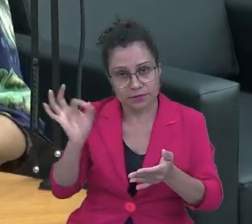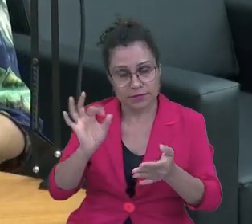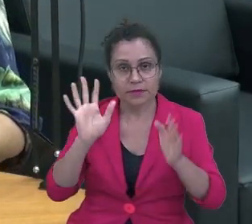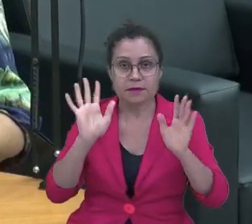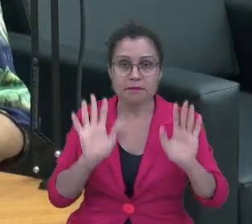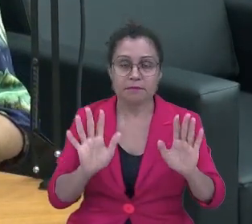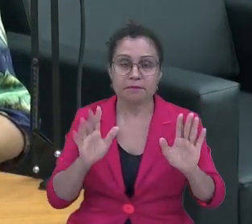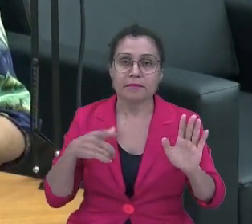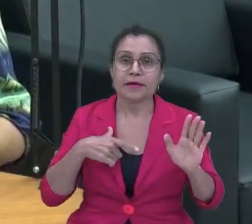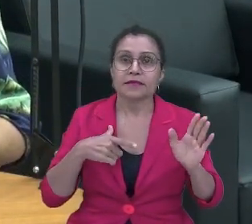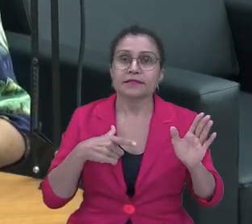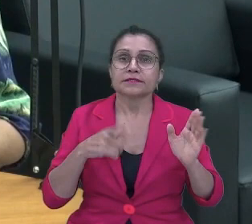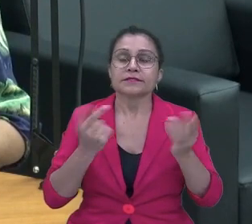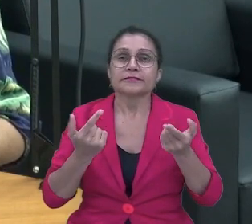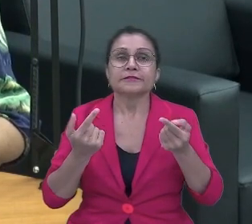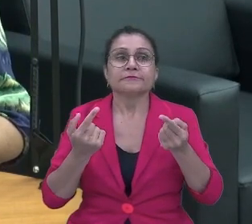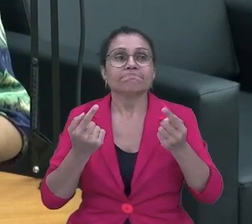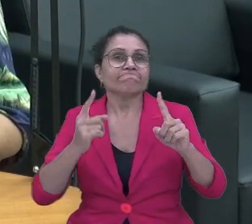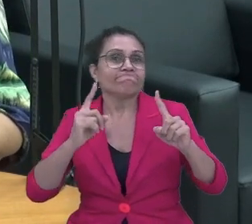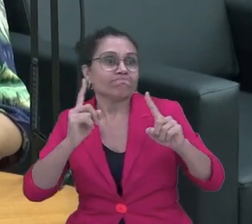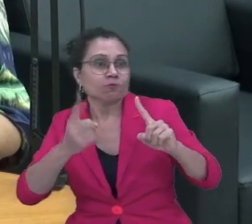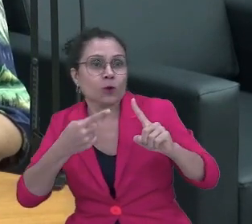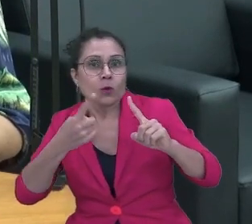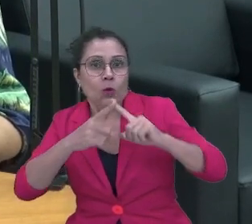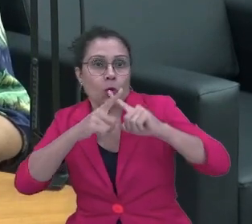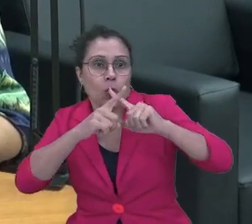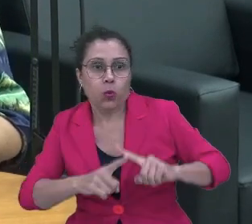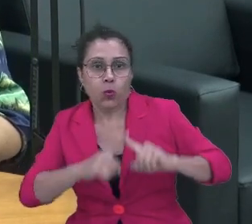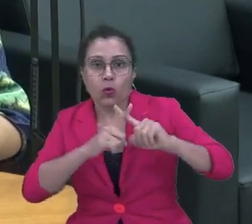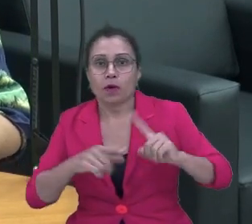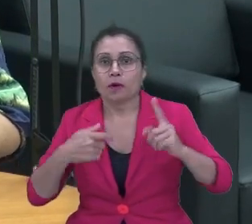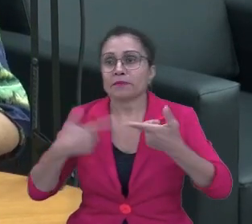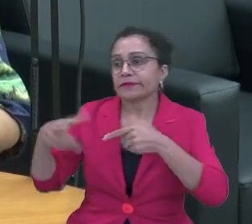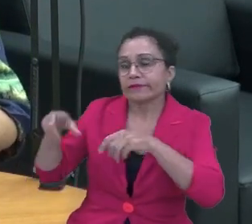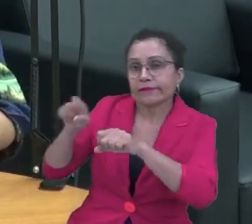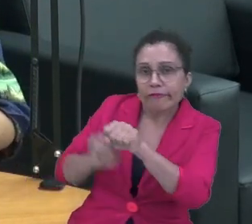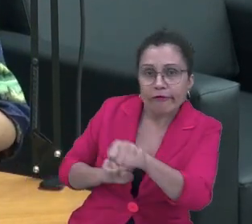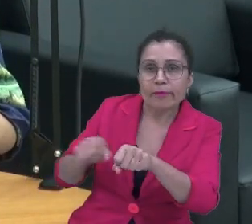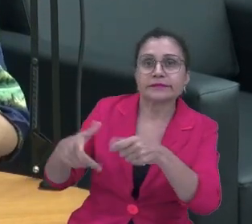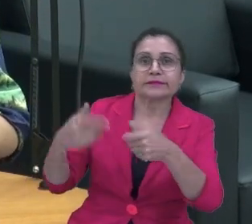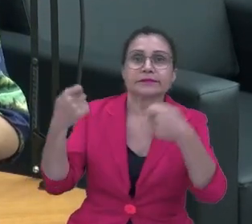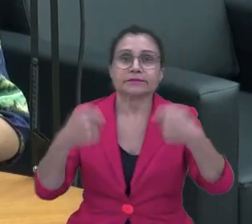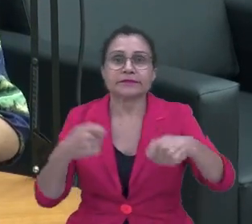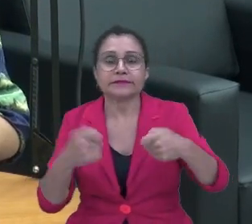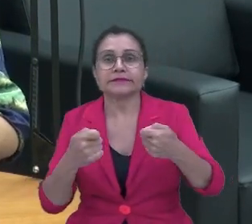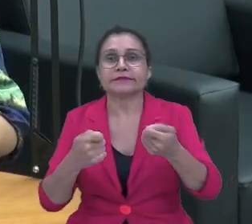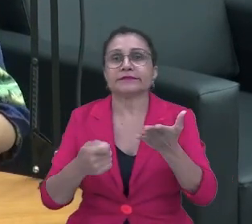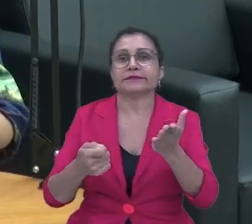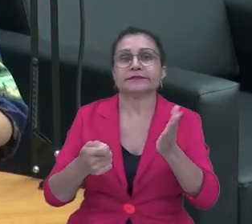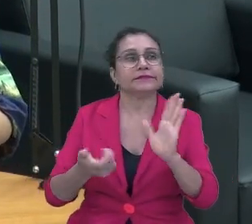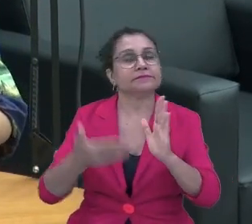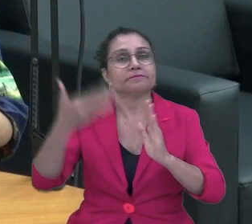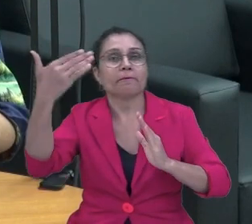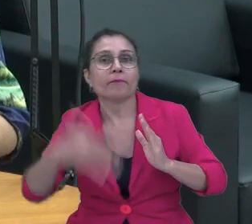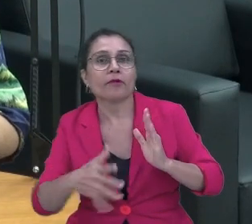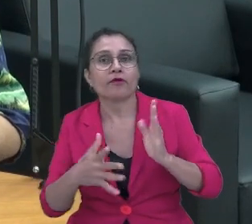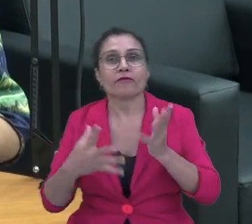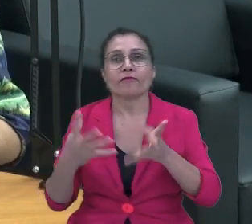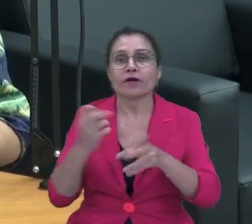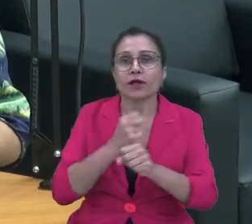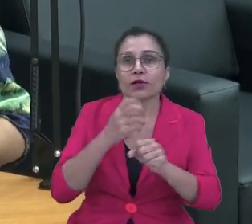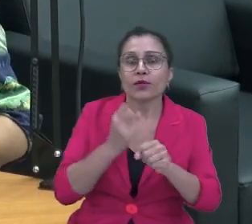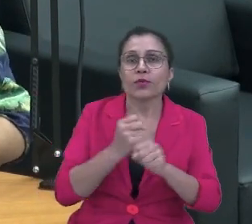Mas temos que vir de forma competitiva. Então, tem que ter uma formação para essas mulheres, nós temos que entender de prestações de contas eleitorais, nós temos que entender